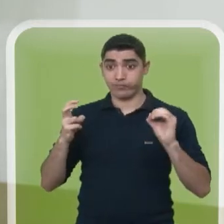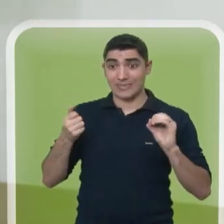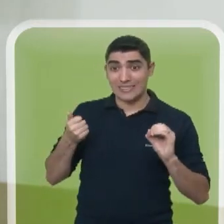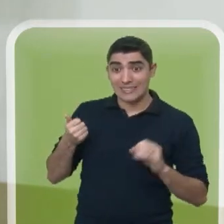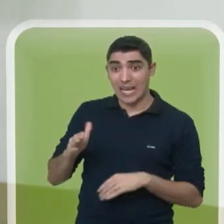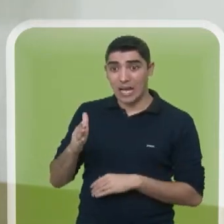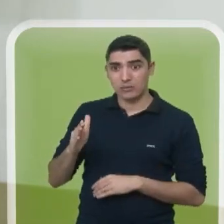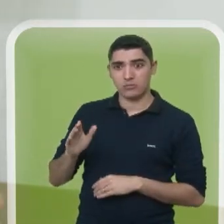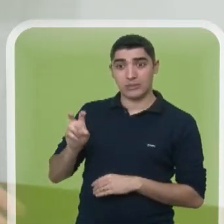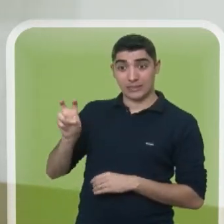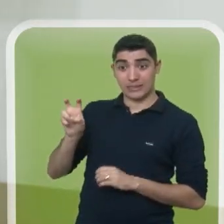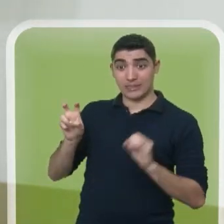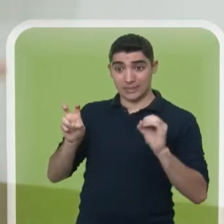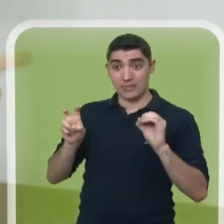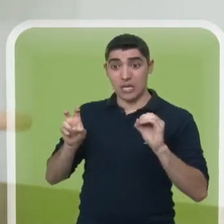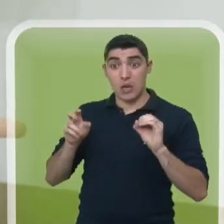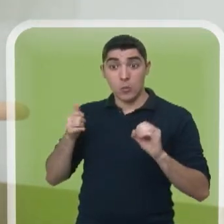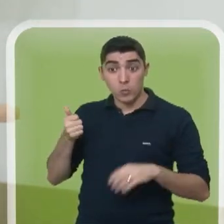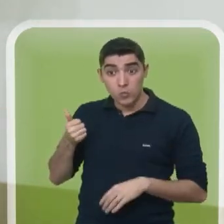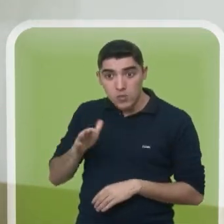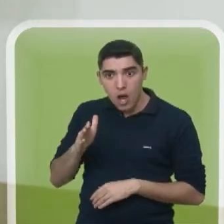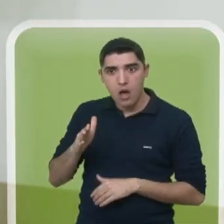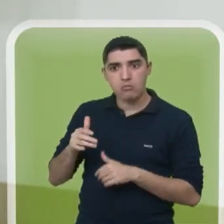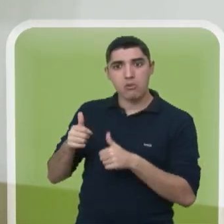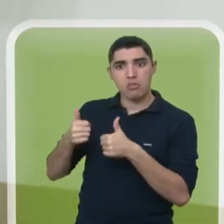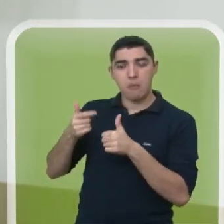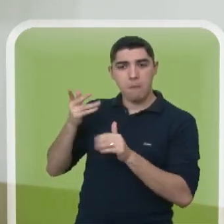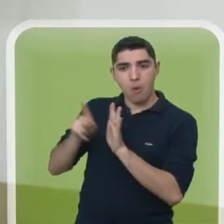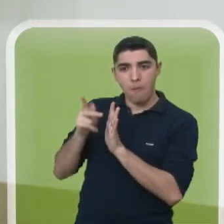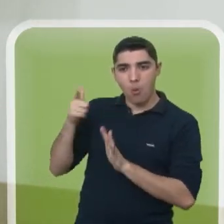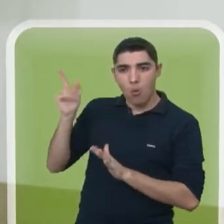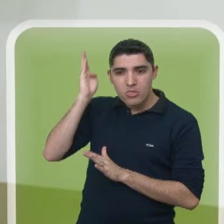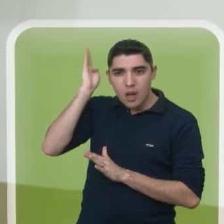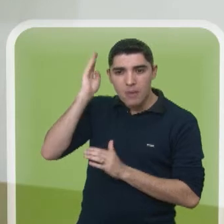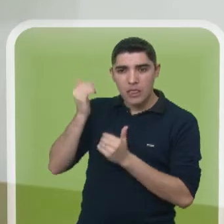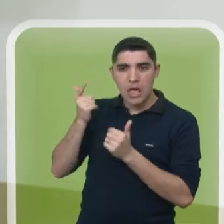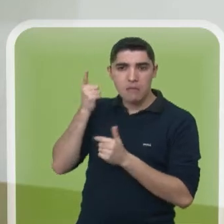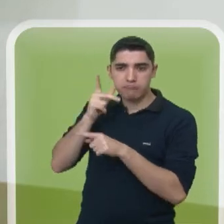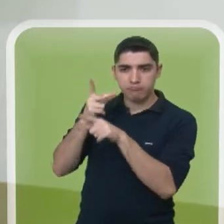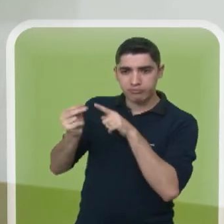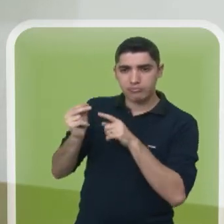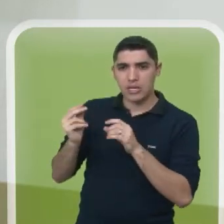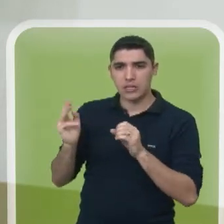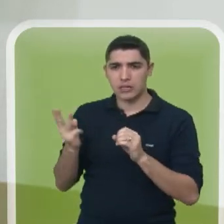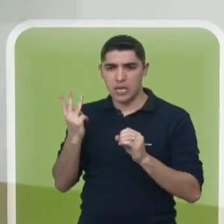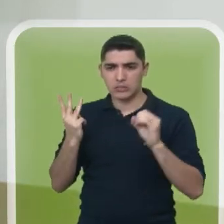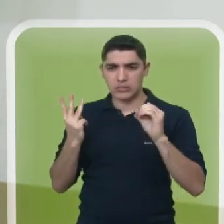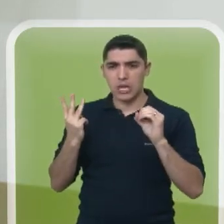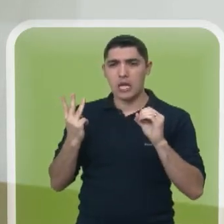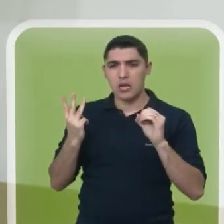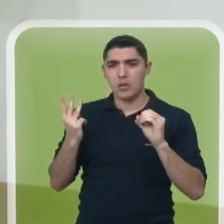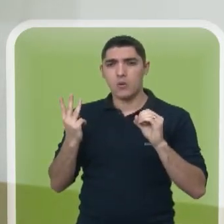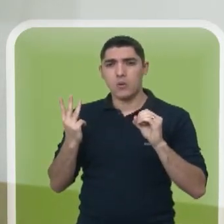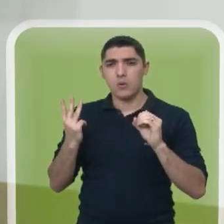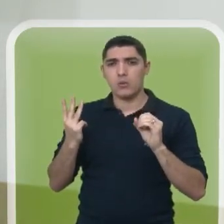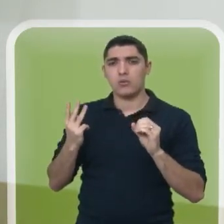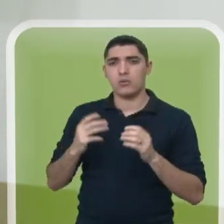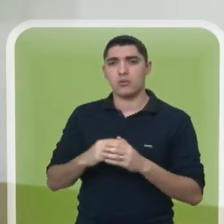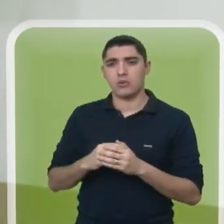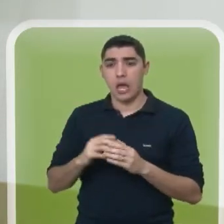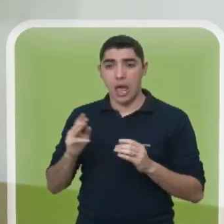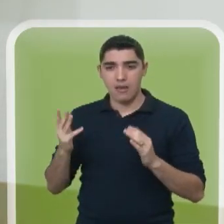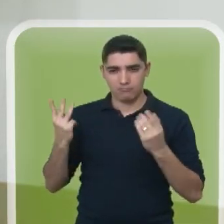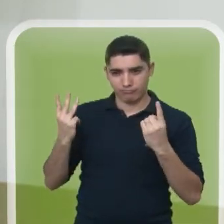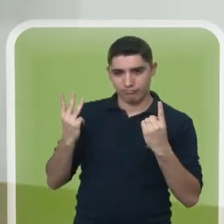né? 5-0. O Santos que na rodada anterior ganhou do Taubaté em Taubaté por 3-1 ou 3-0. E aí